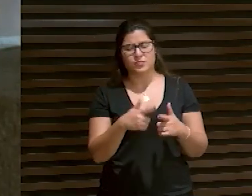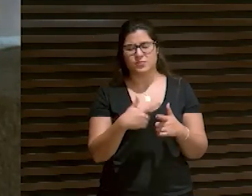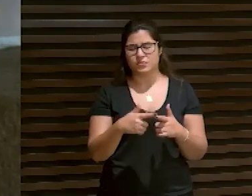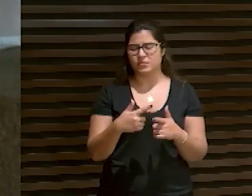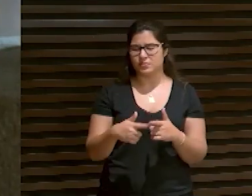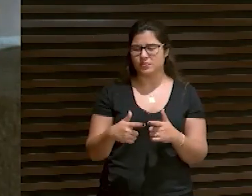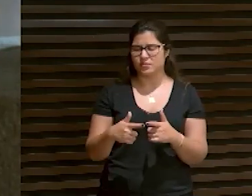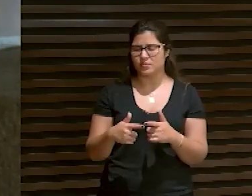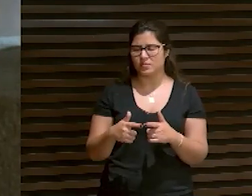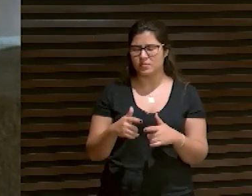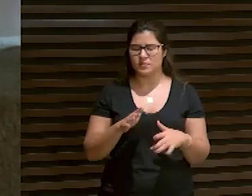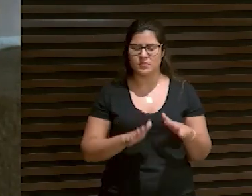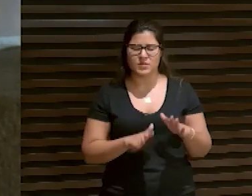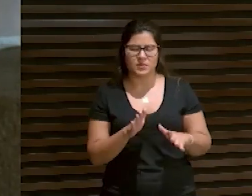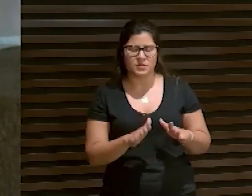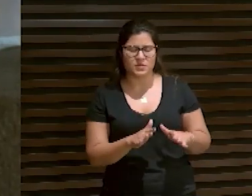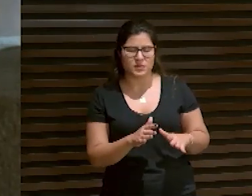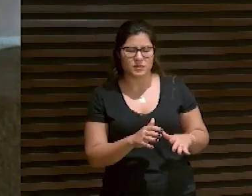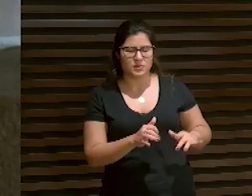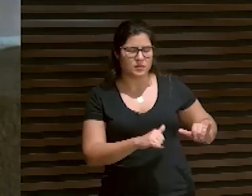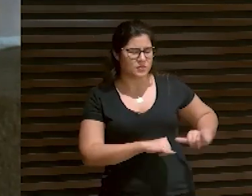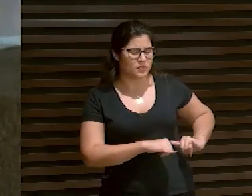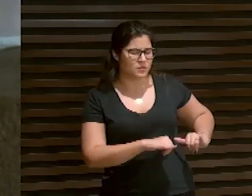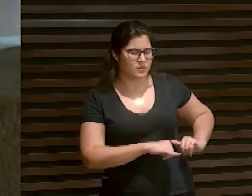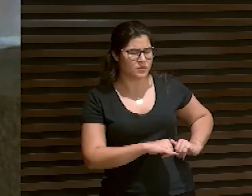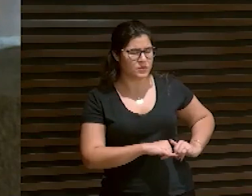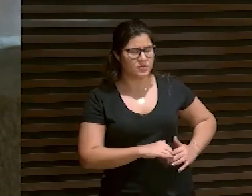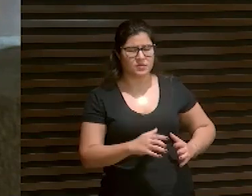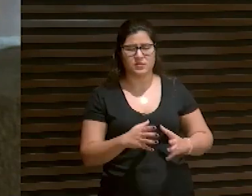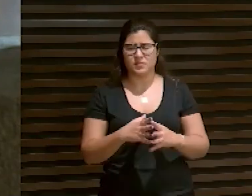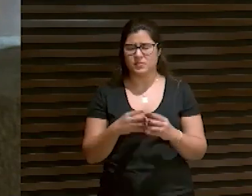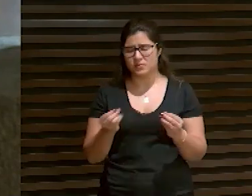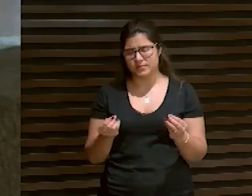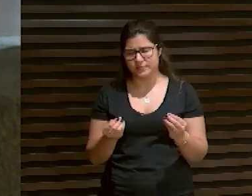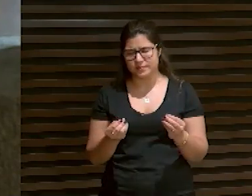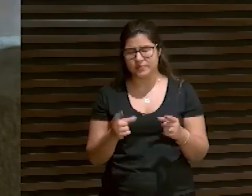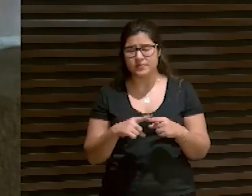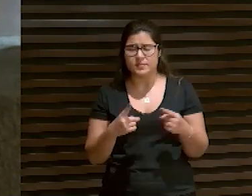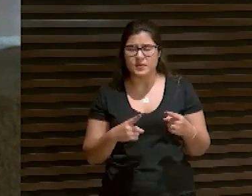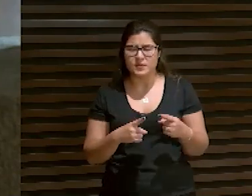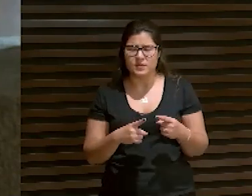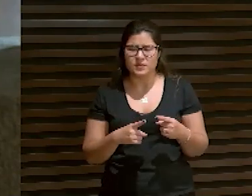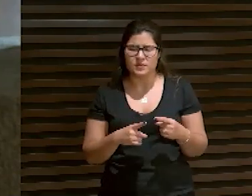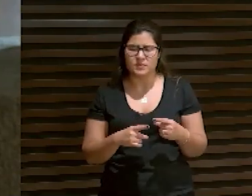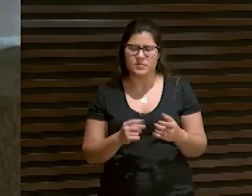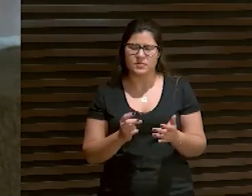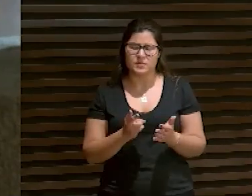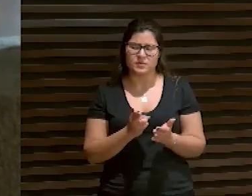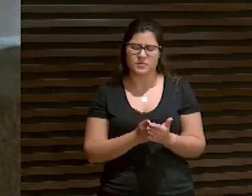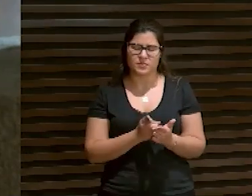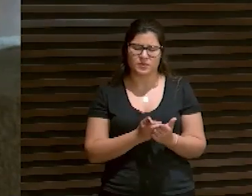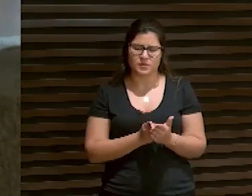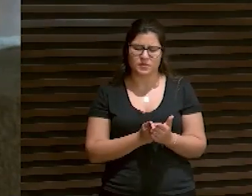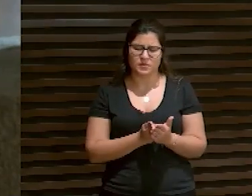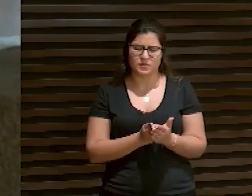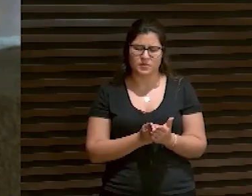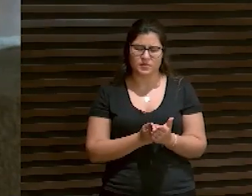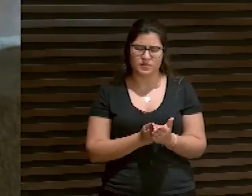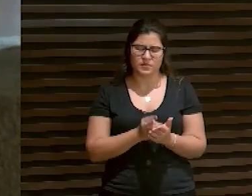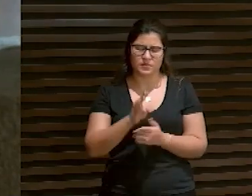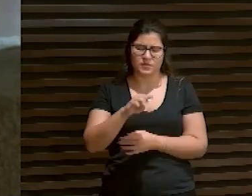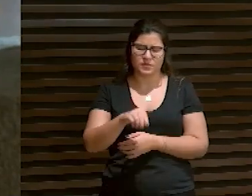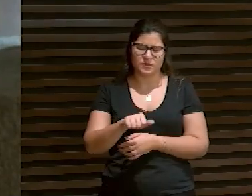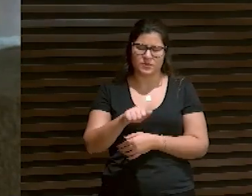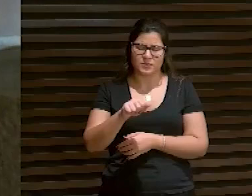nossos sofrimentos terão sido solucionados, mas que, assim como Ana, mãe de